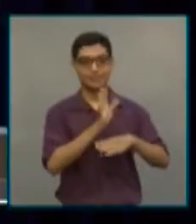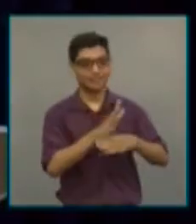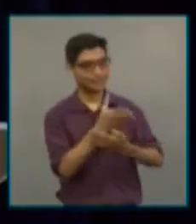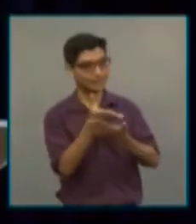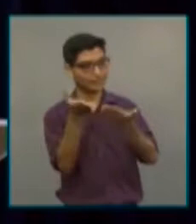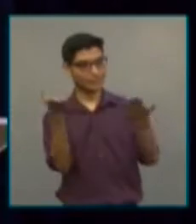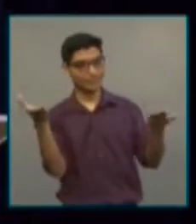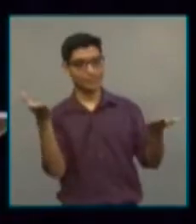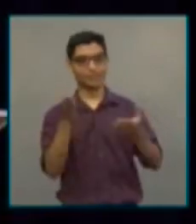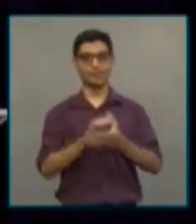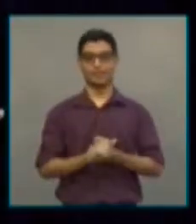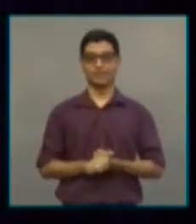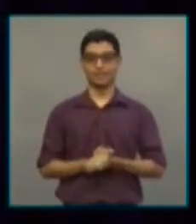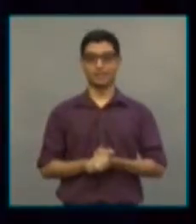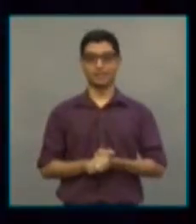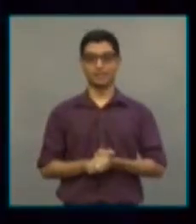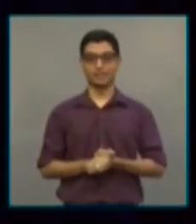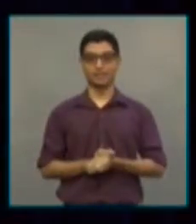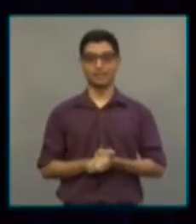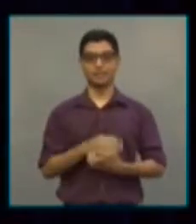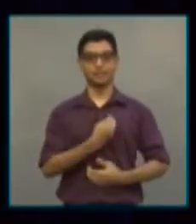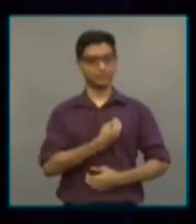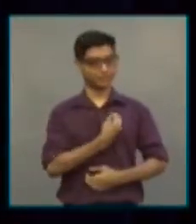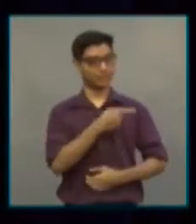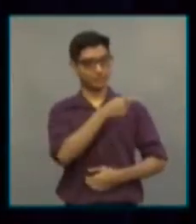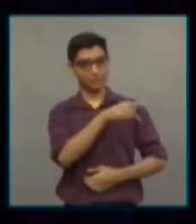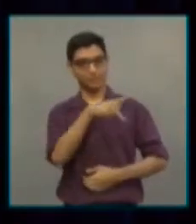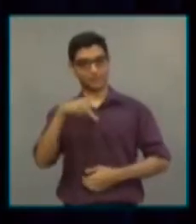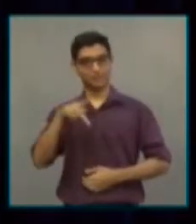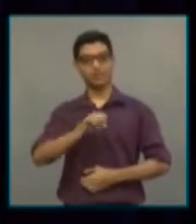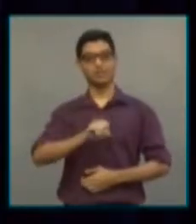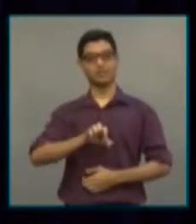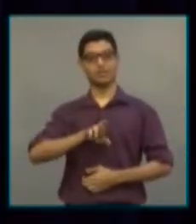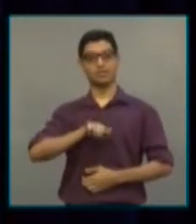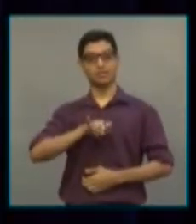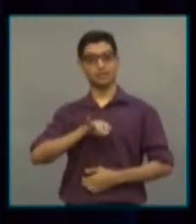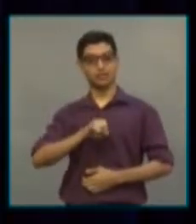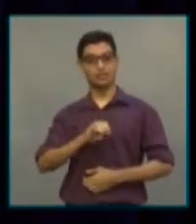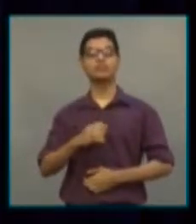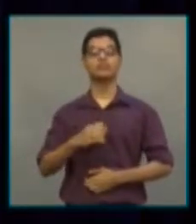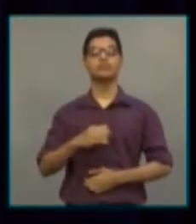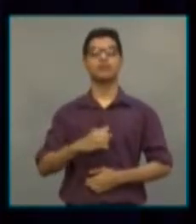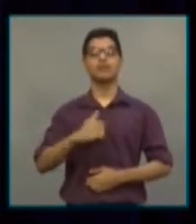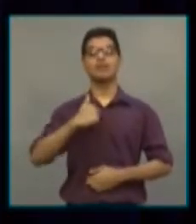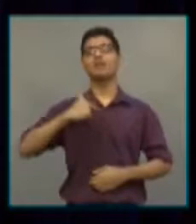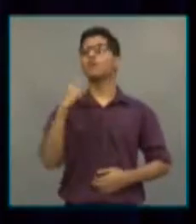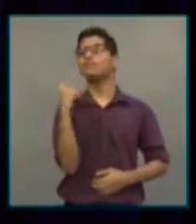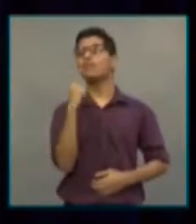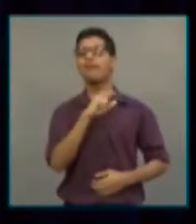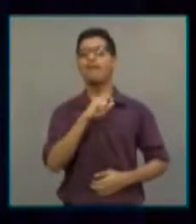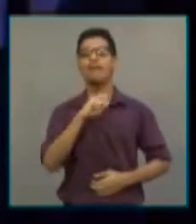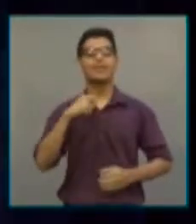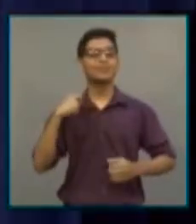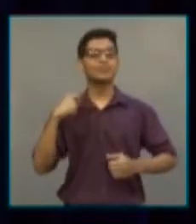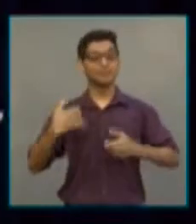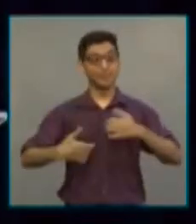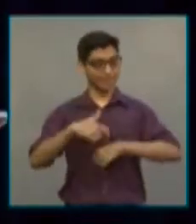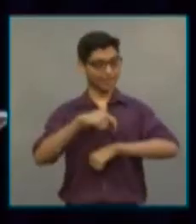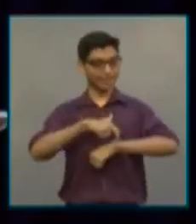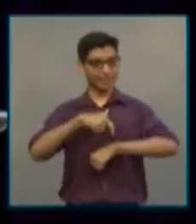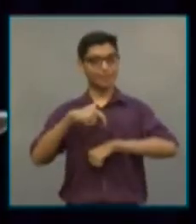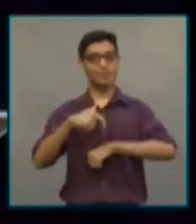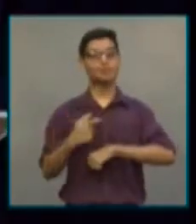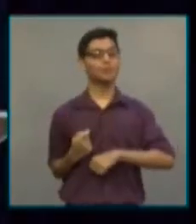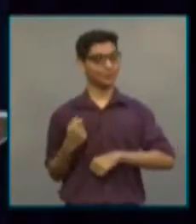mesa na pessoa do presidente, Sérgio Aguiar, e me apresentar rapidamente. O tempo é curto. Meu nome é